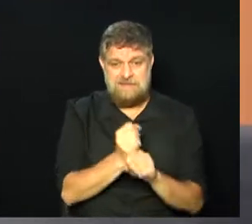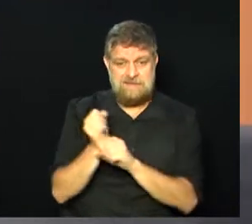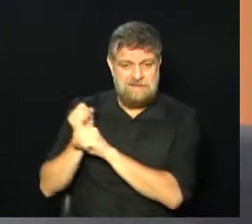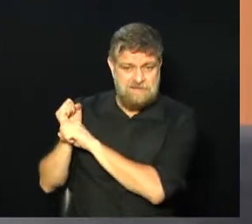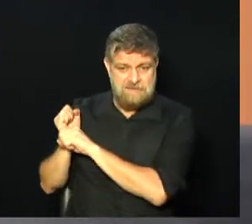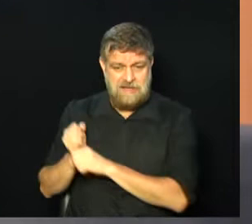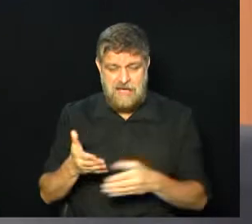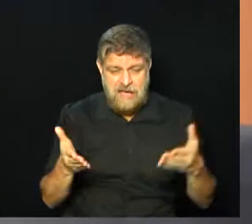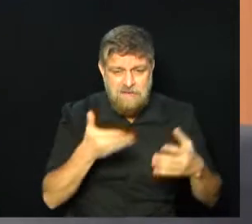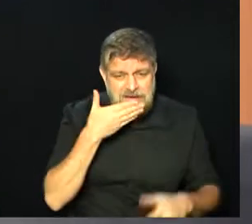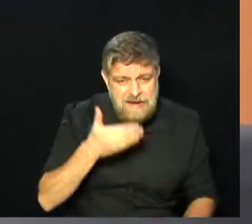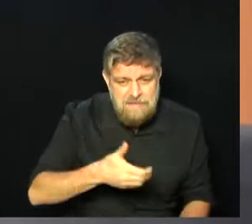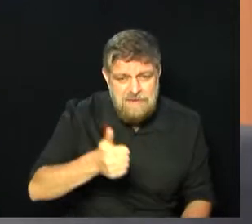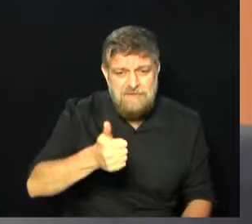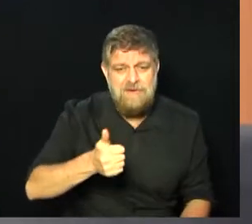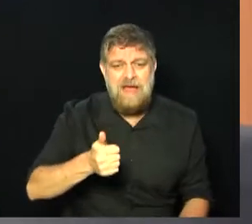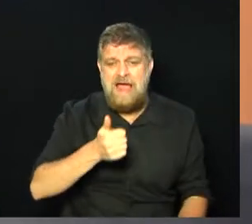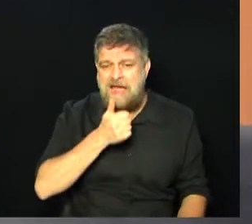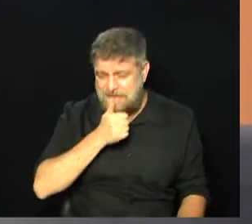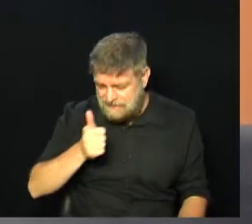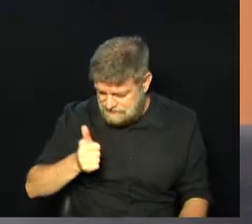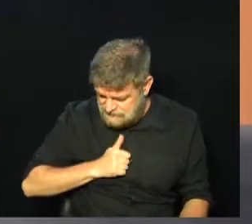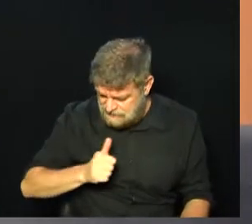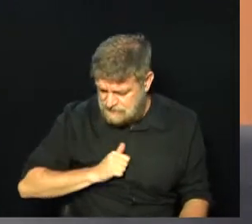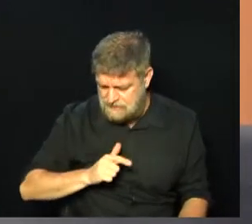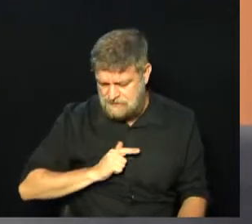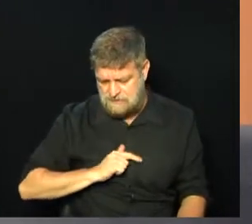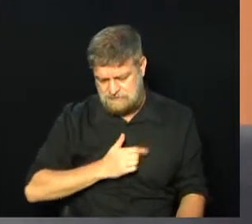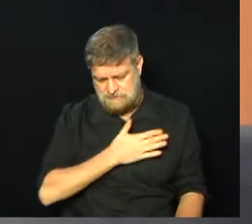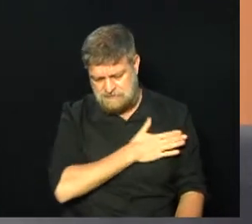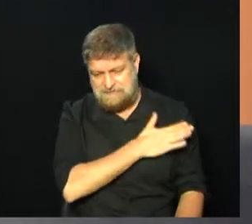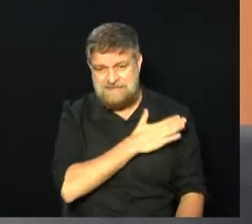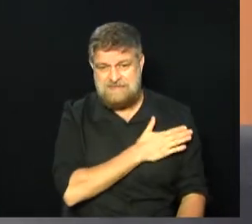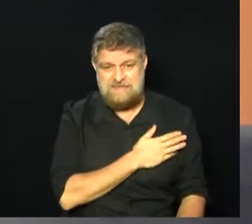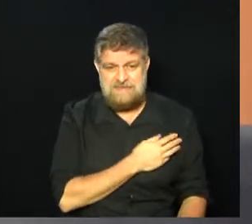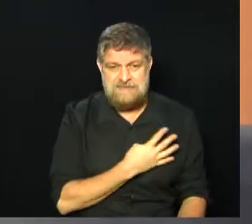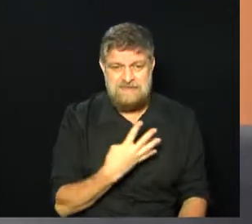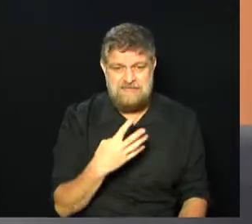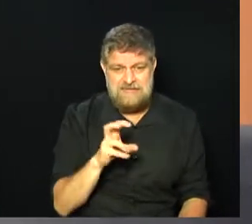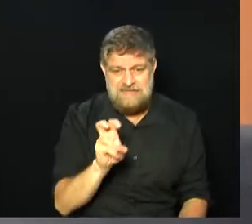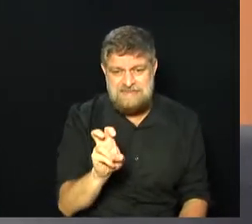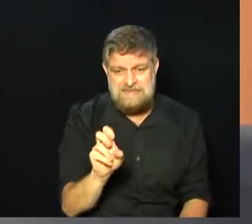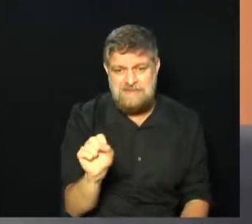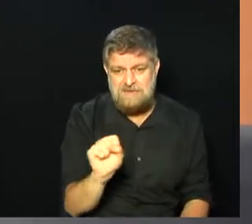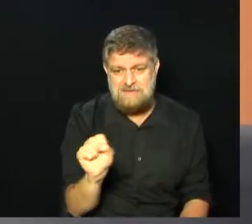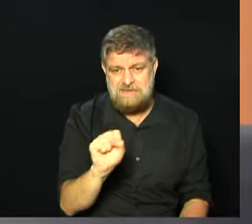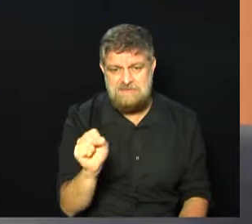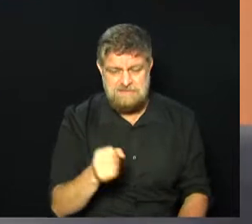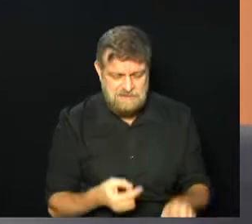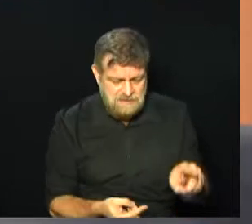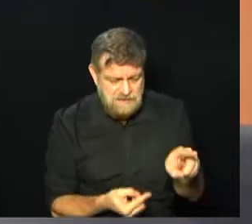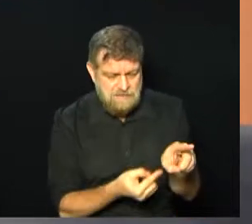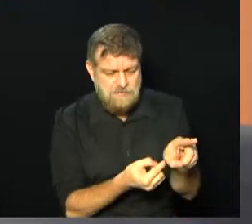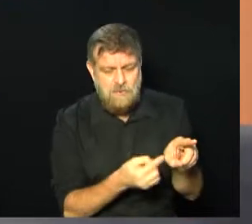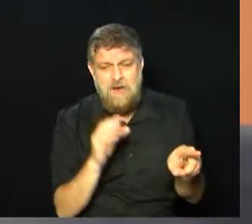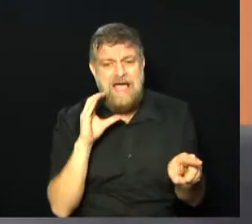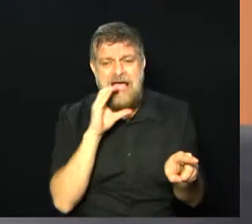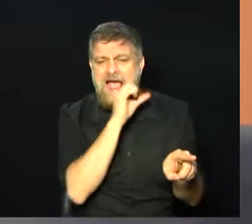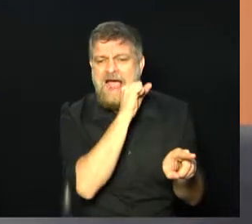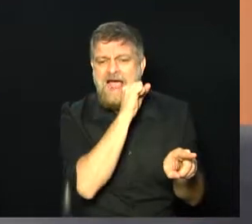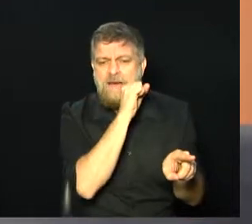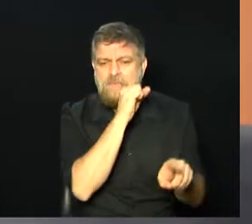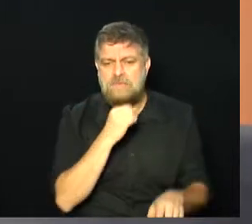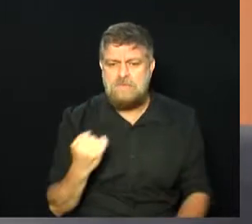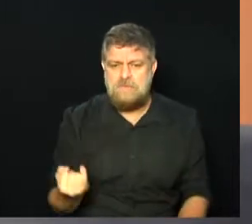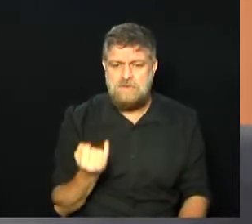melhorou, mas ainda carrega preconceito. É um exame que dura 3, 4, 5 segundos e que é muito importante.